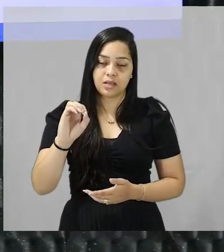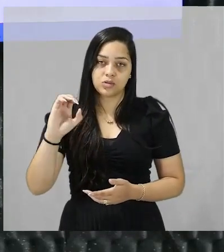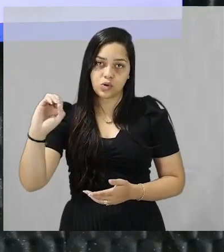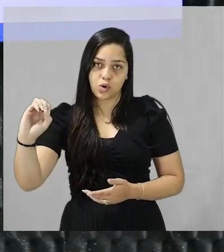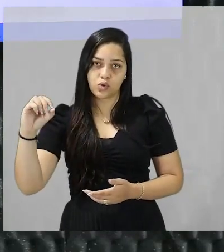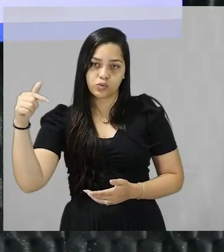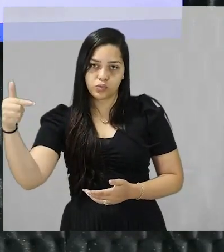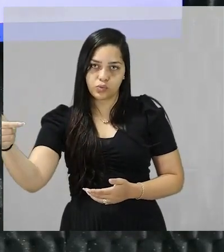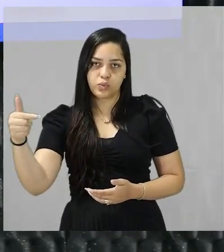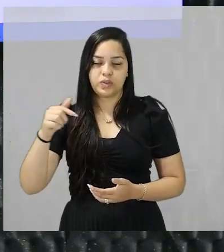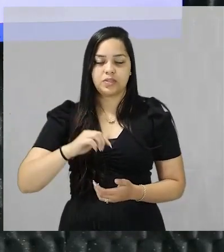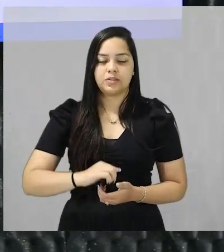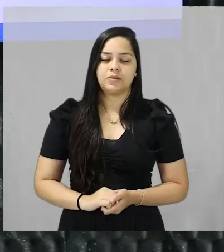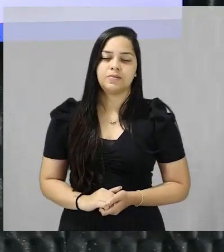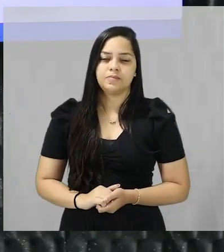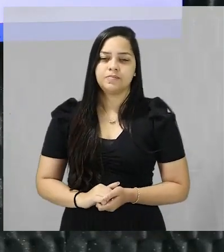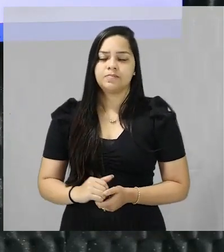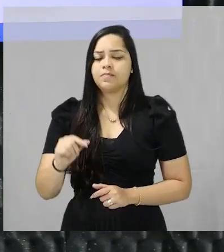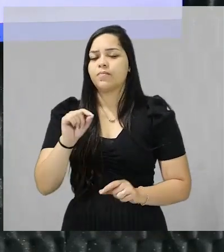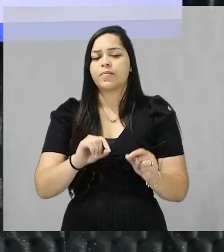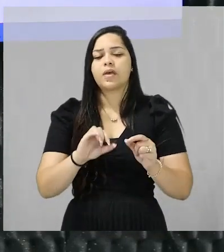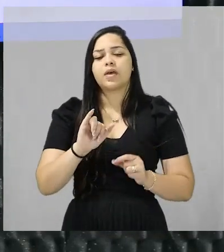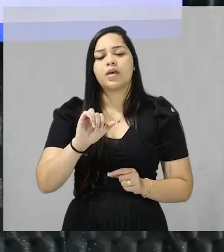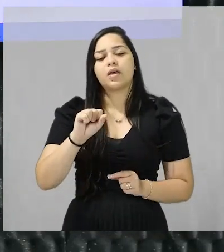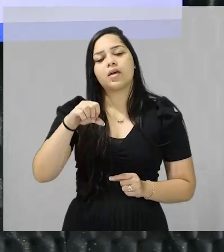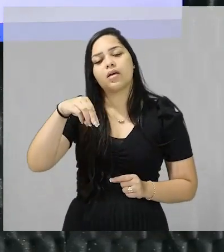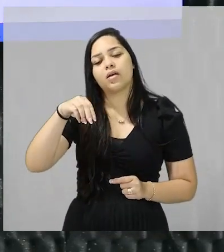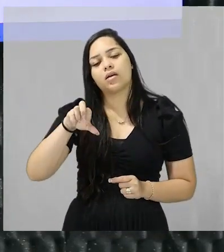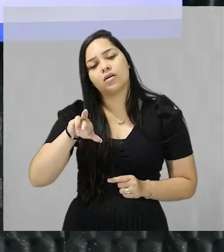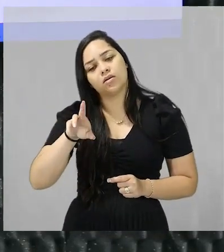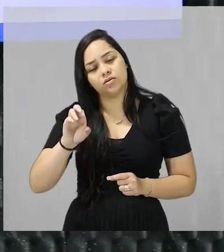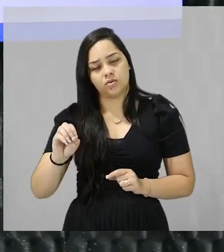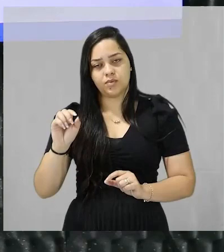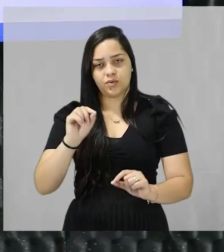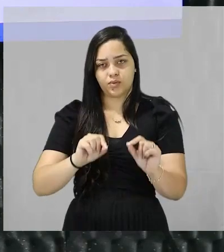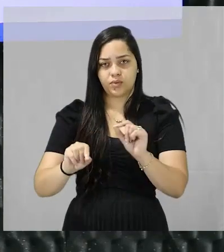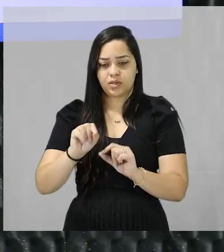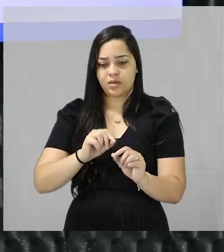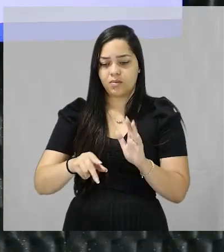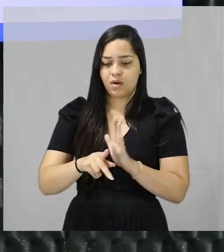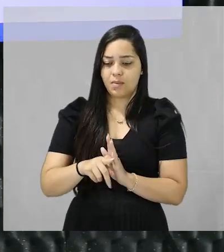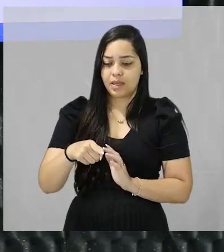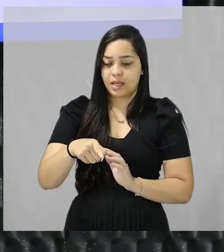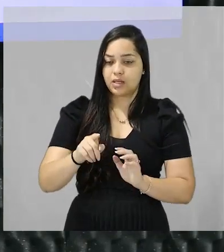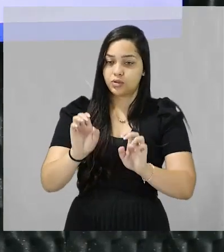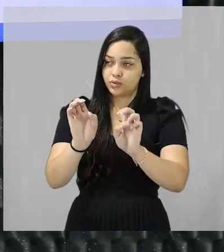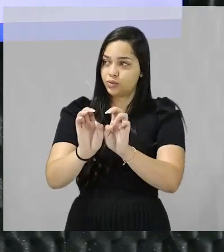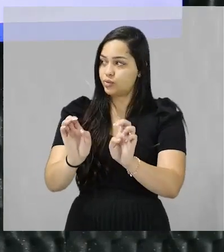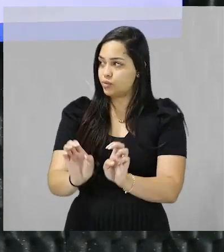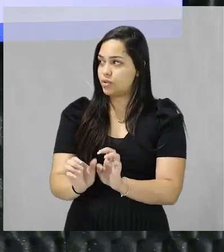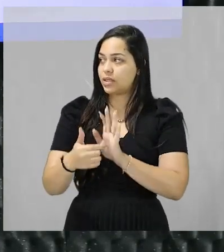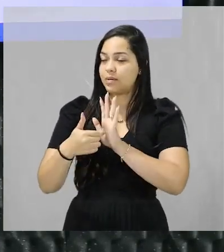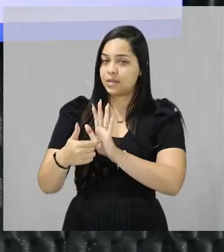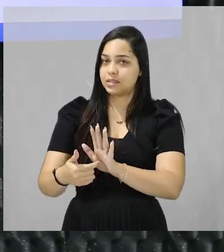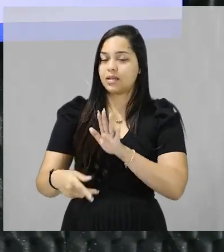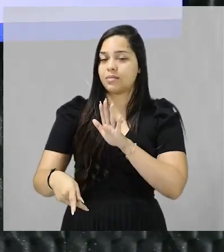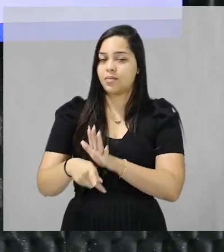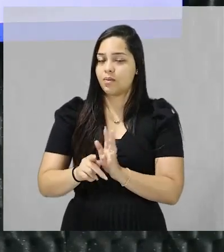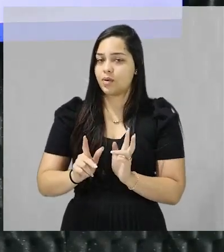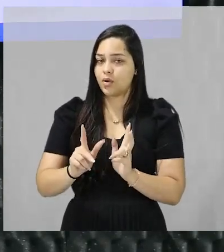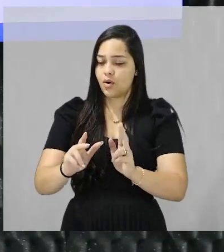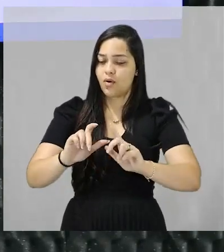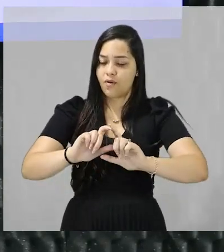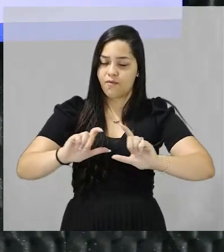C5H10O2. Bom, será isômero desse composto aquela estrutura que apresentar essa mesma